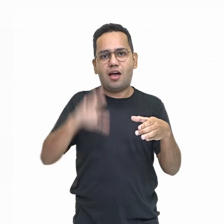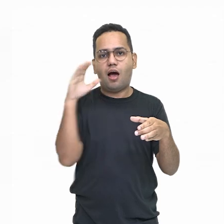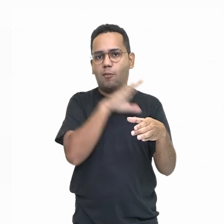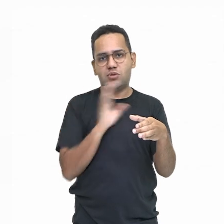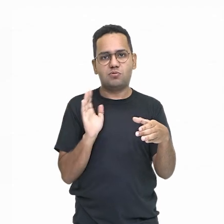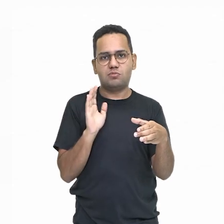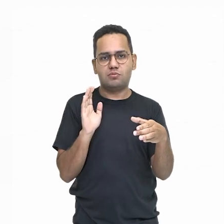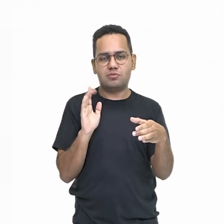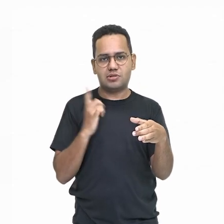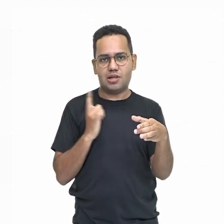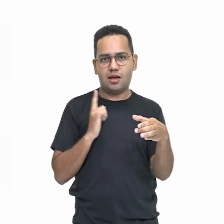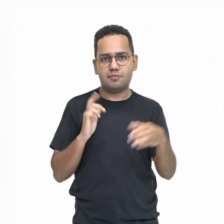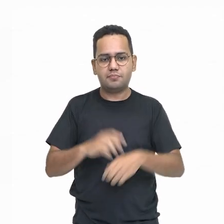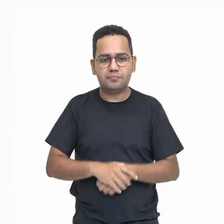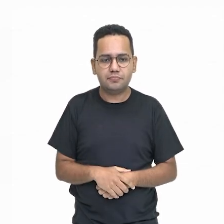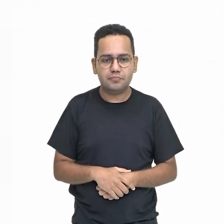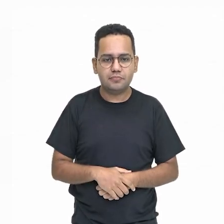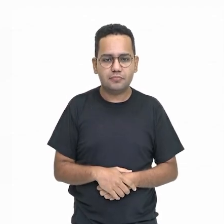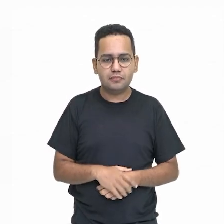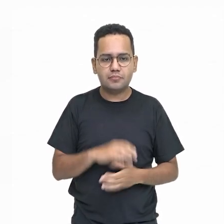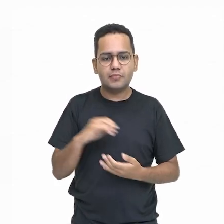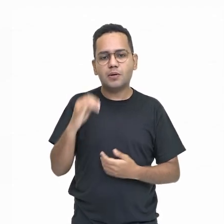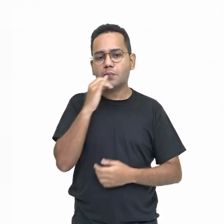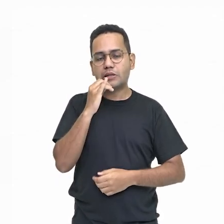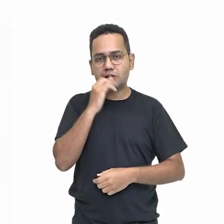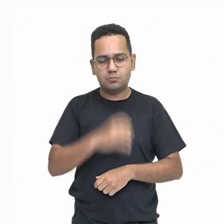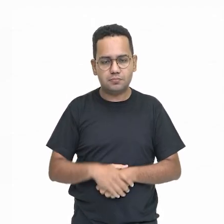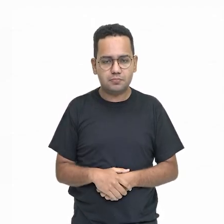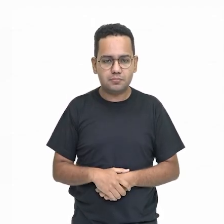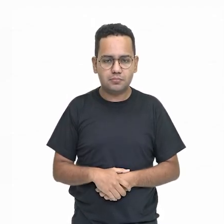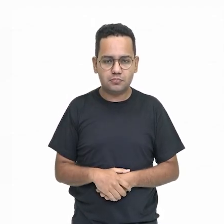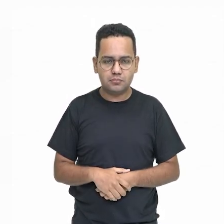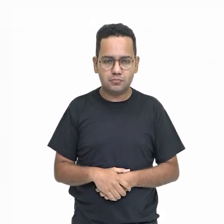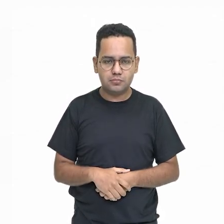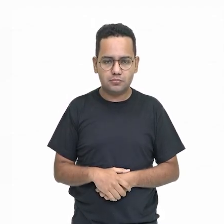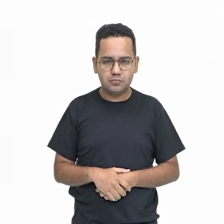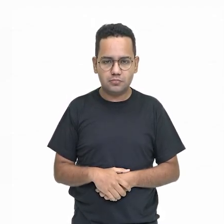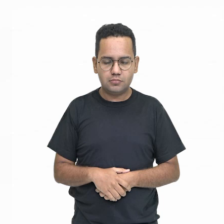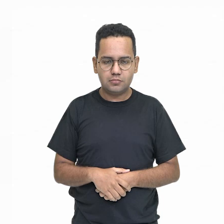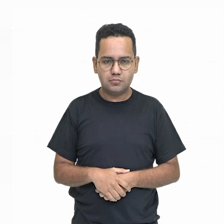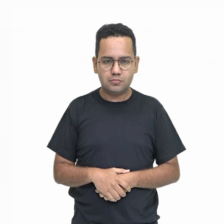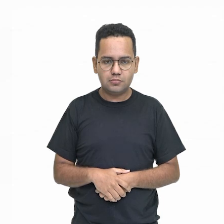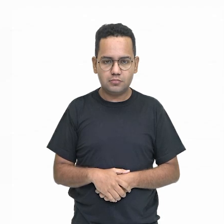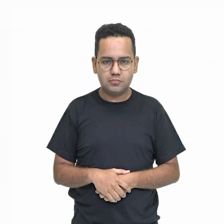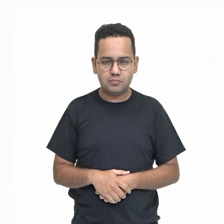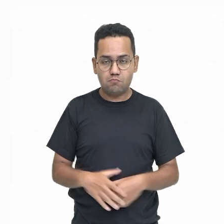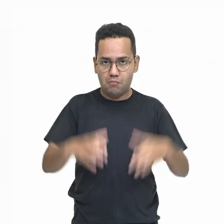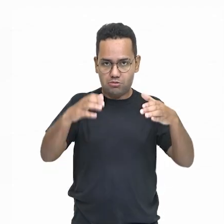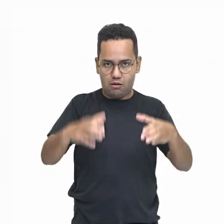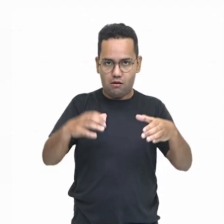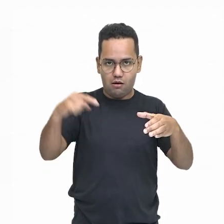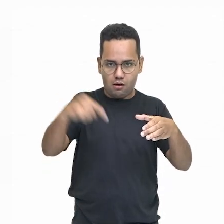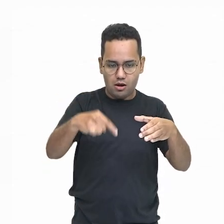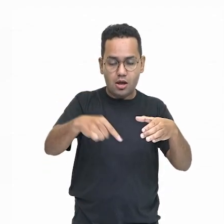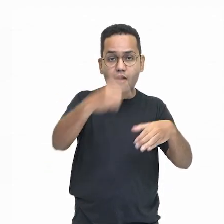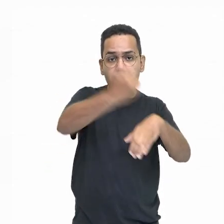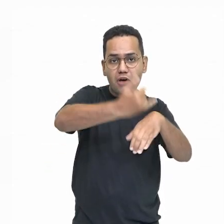fogão. Já o cabo da mesma panela é feito de